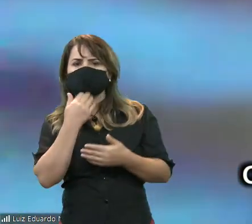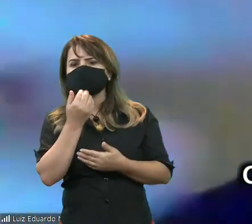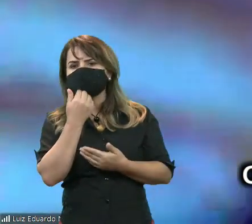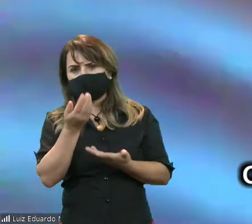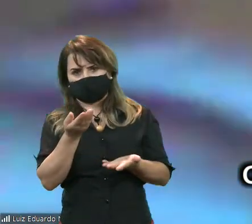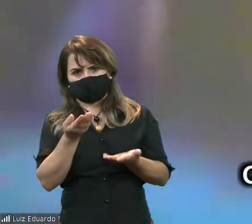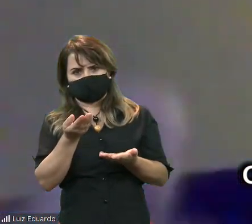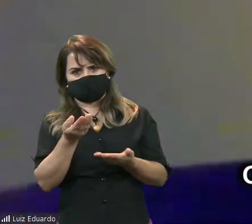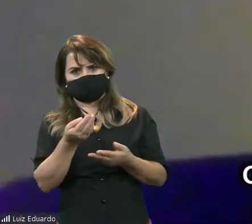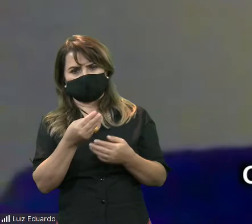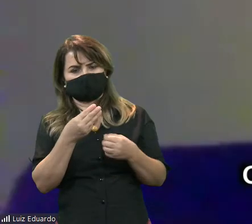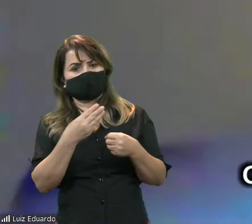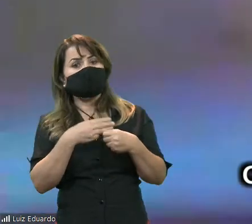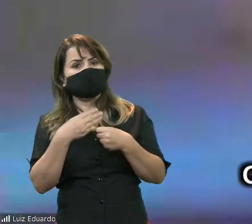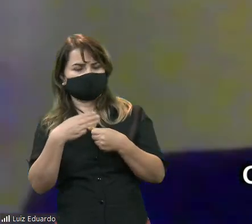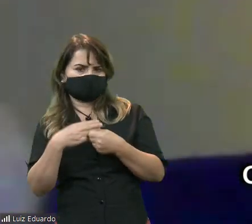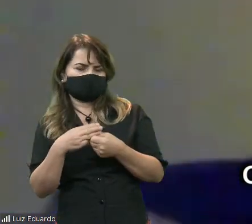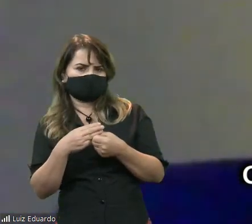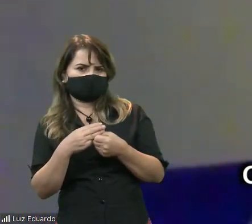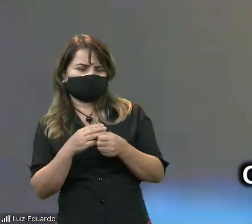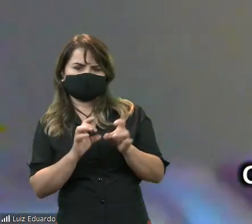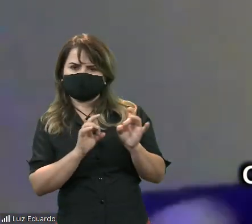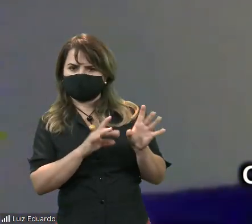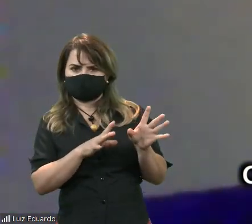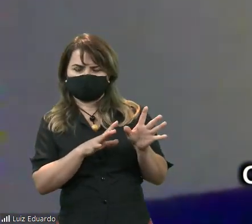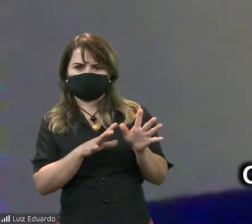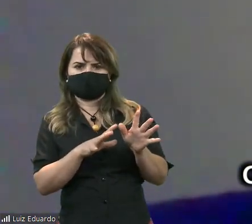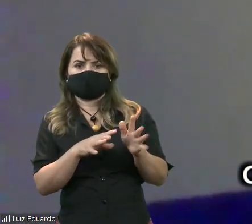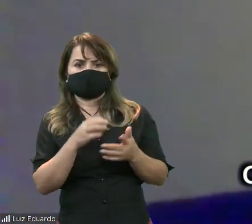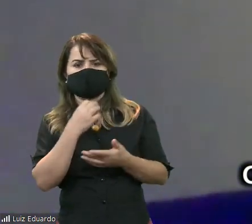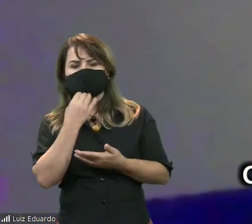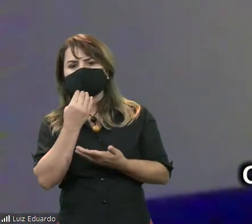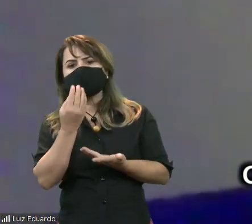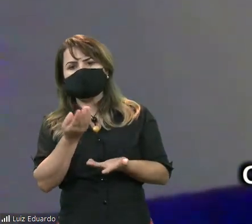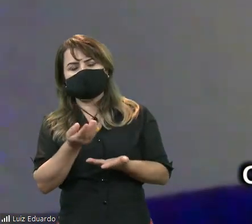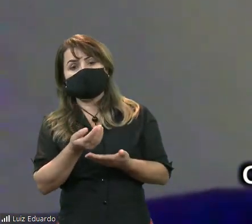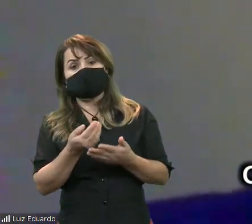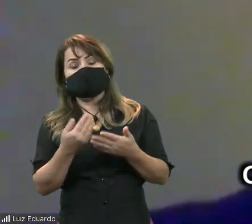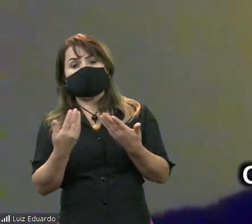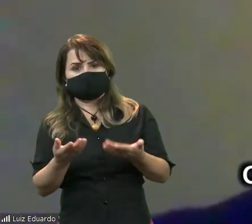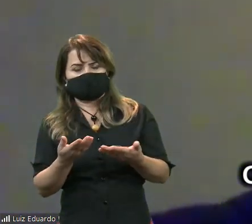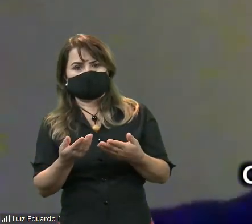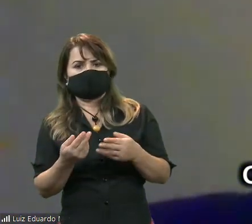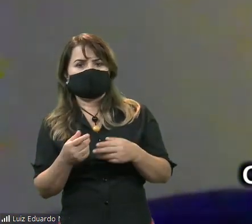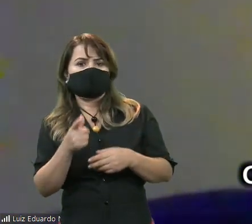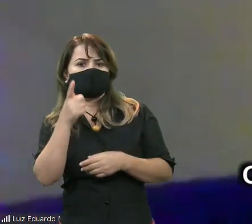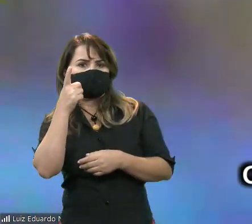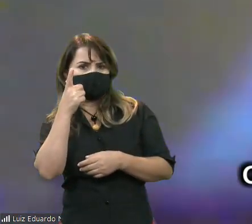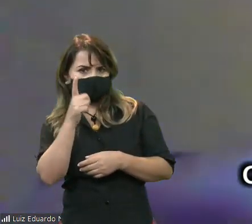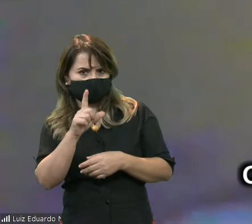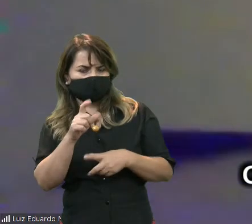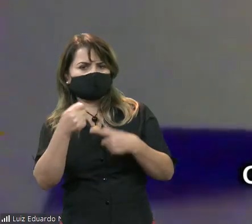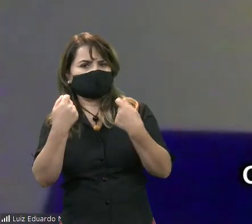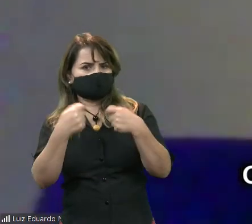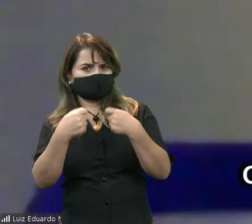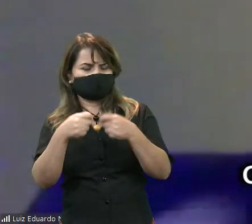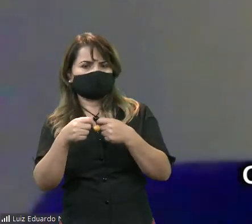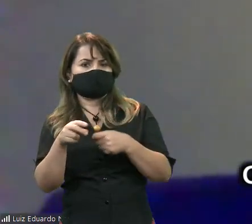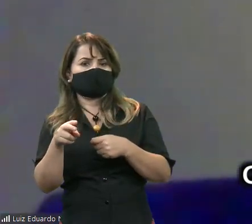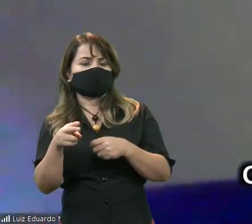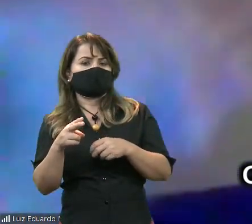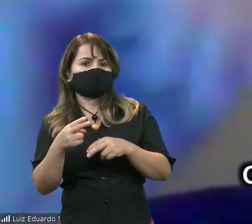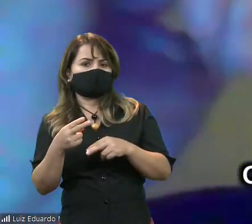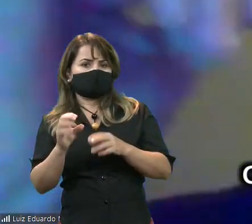Né? Pelo menos está se conseguindo aí que eles permitam a utilização dessa